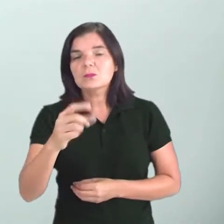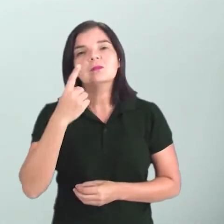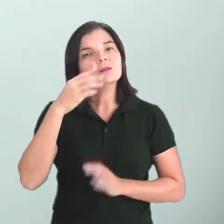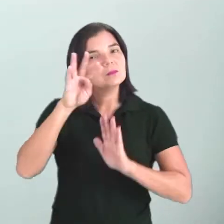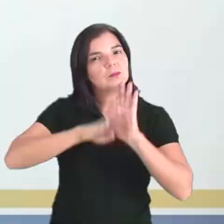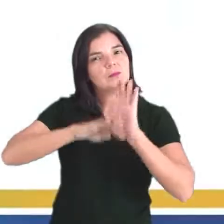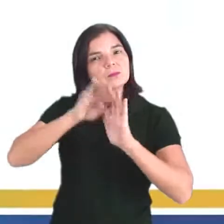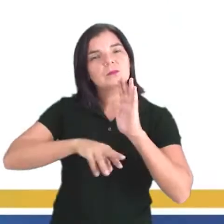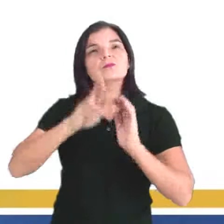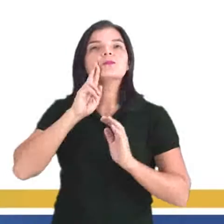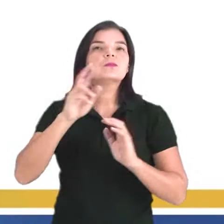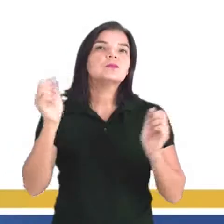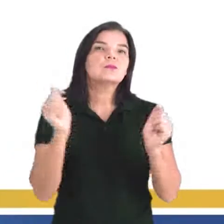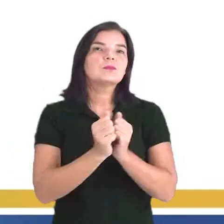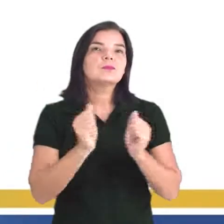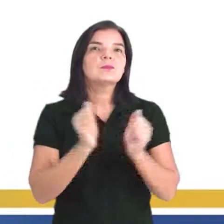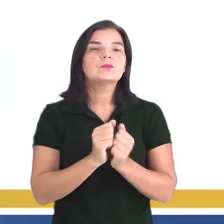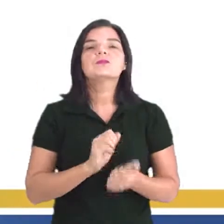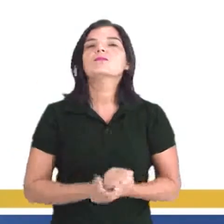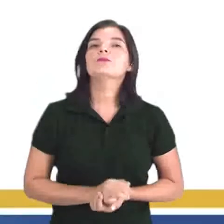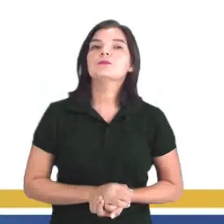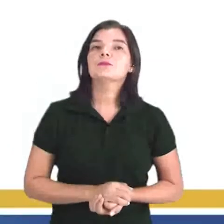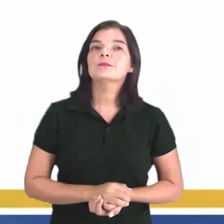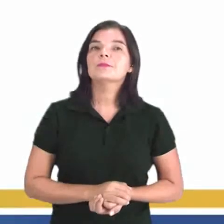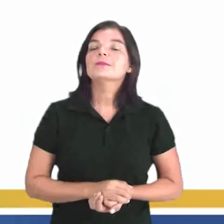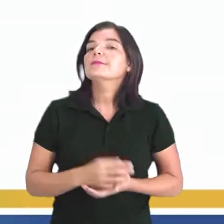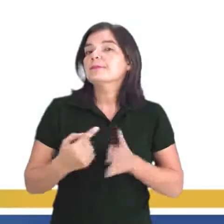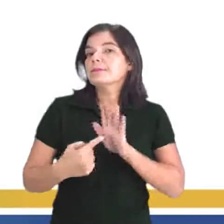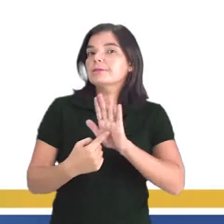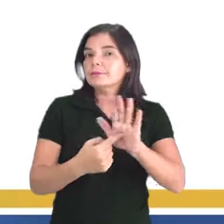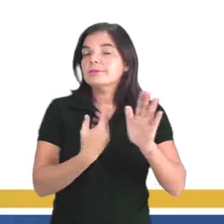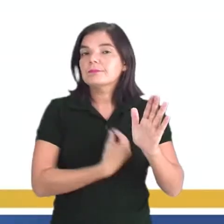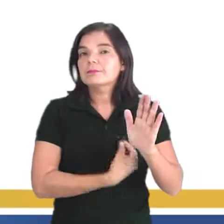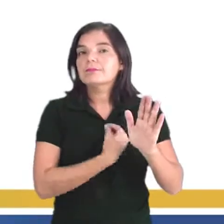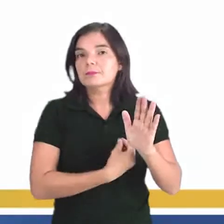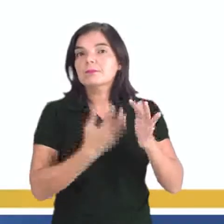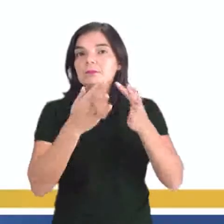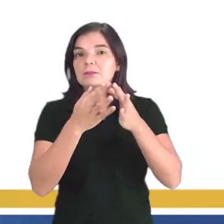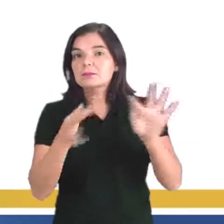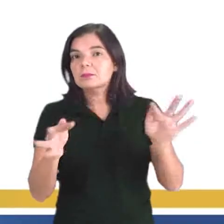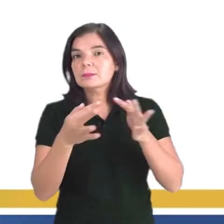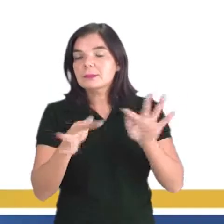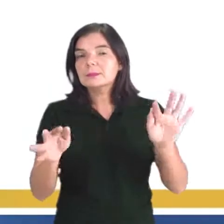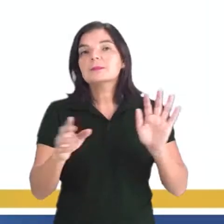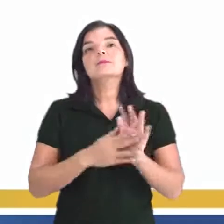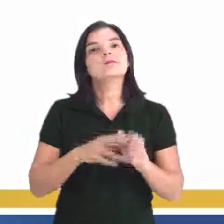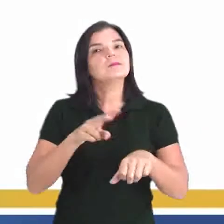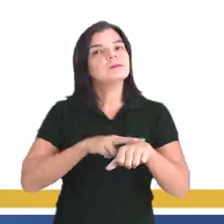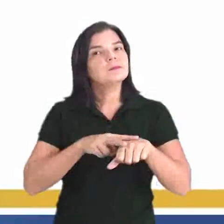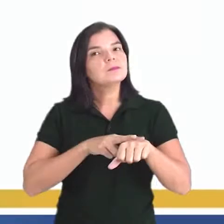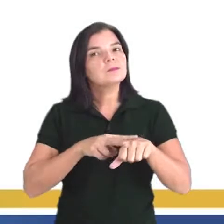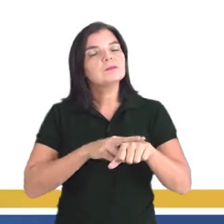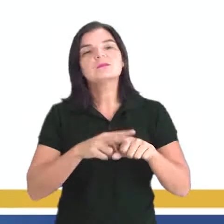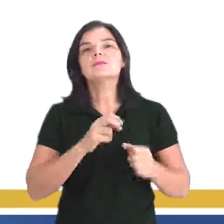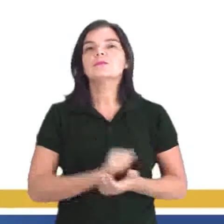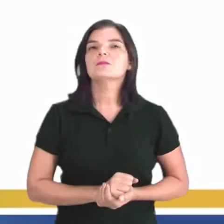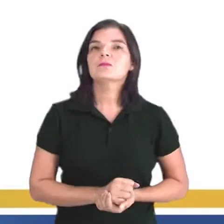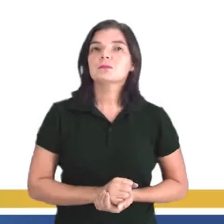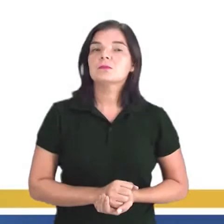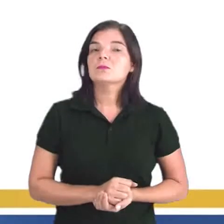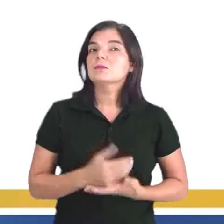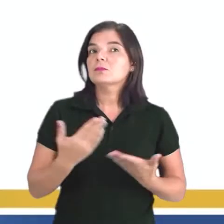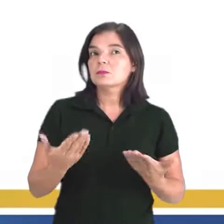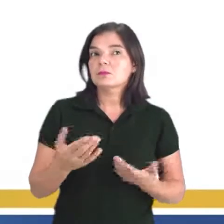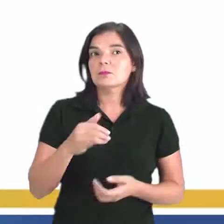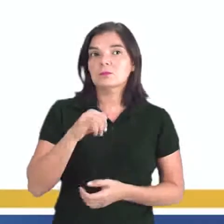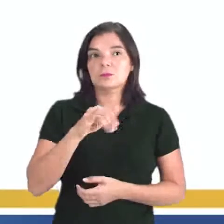Então vamos ver a resposta juntos aí. O nosso zero conditional está presente nessa frase aí, ó, que está destacada para vocês em verde. If